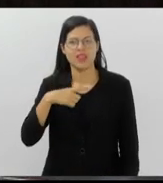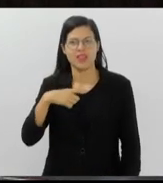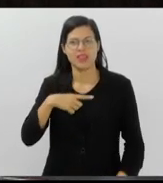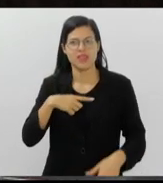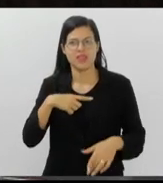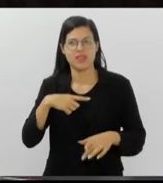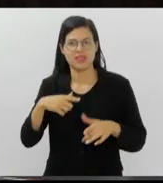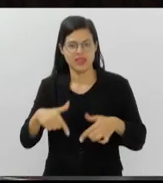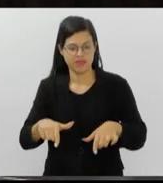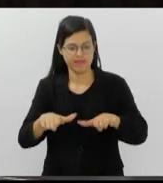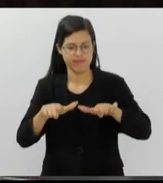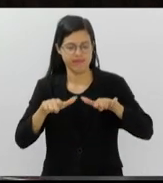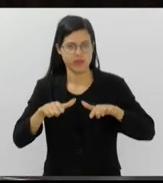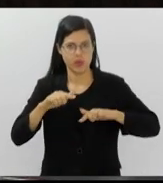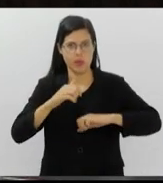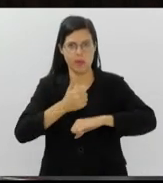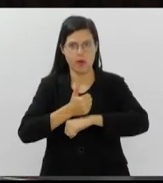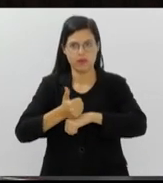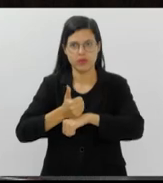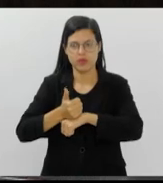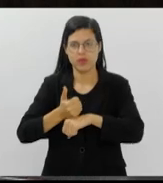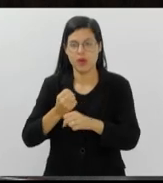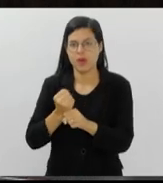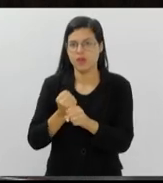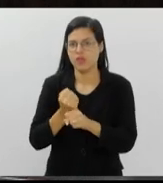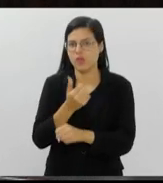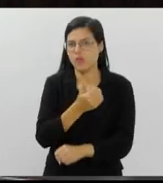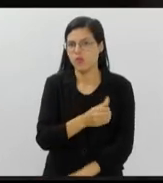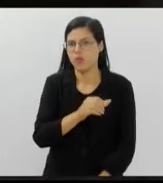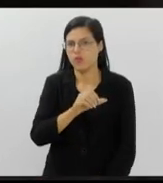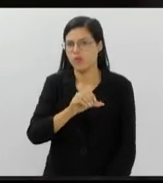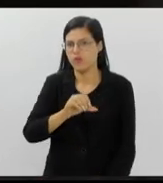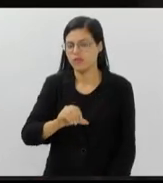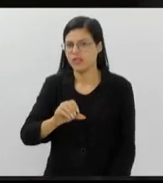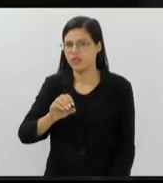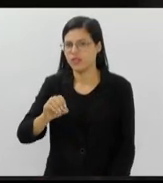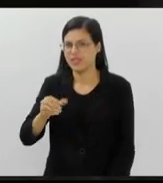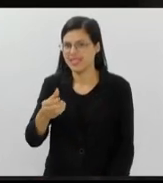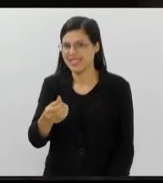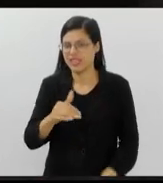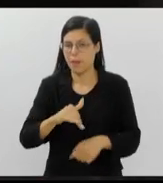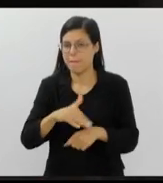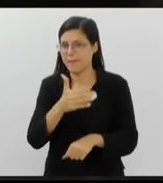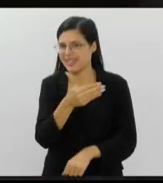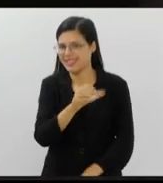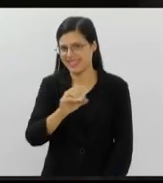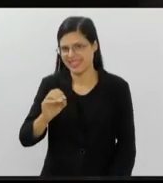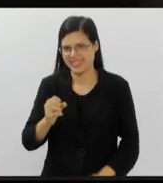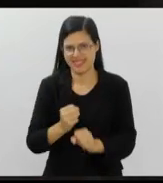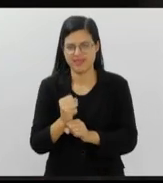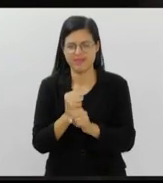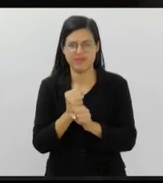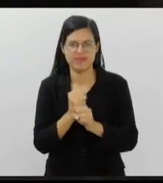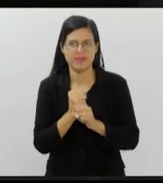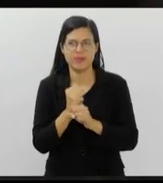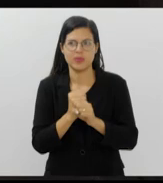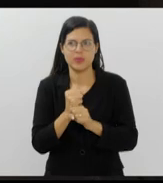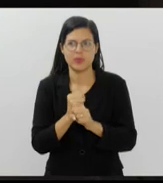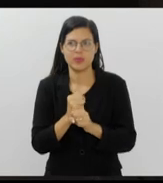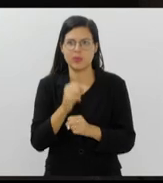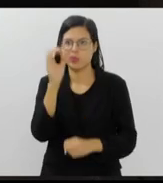reconhecimento profissional no ano de 1906, há mais de 100 anos, em nosso